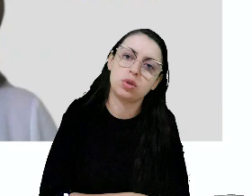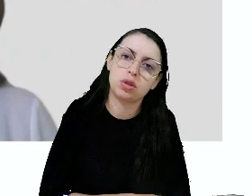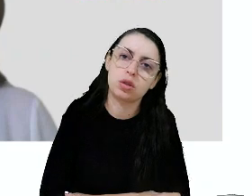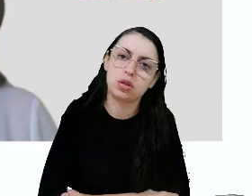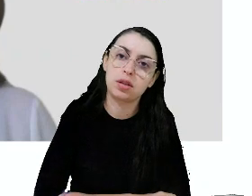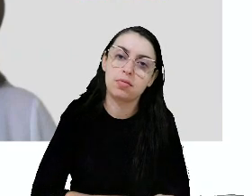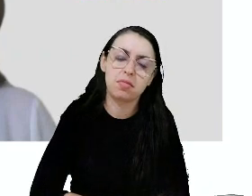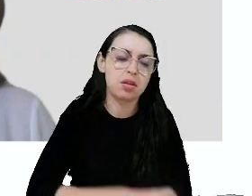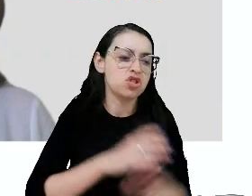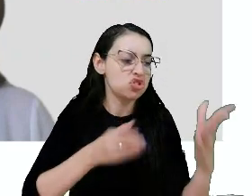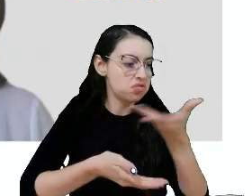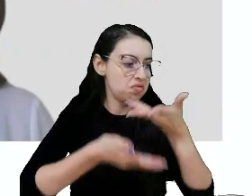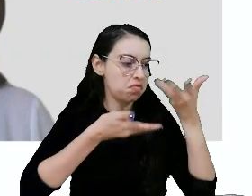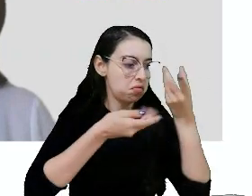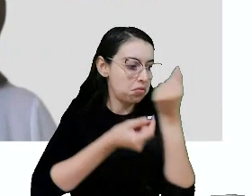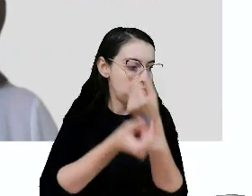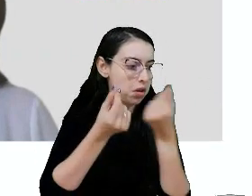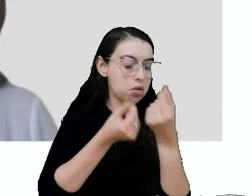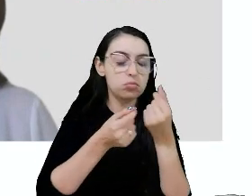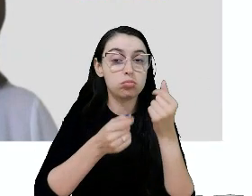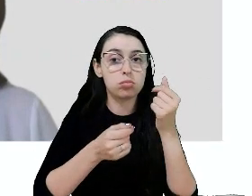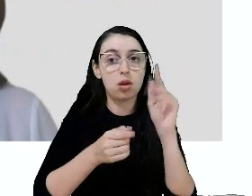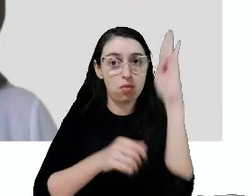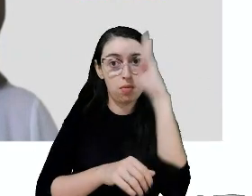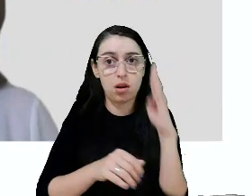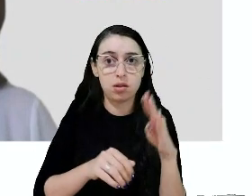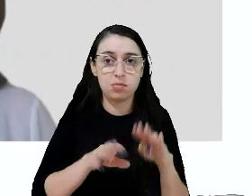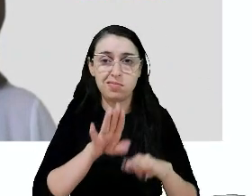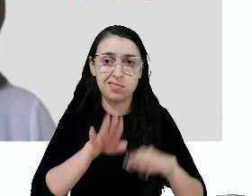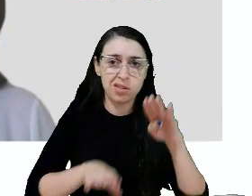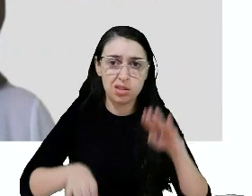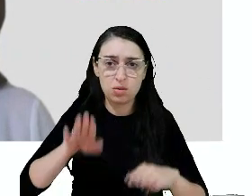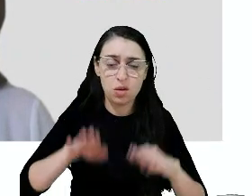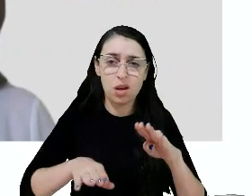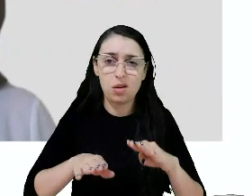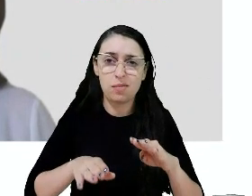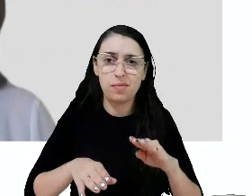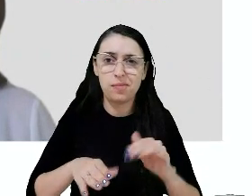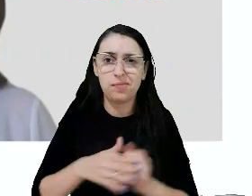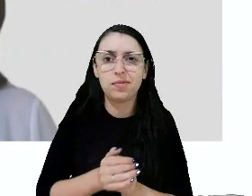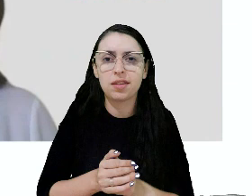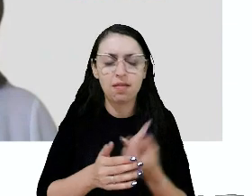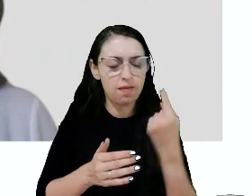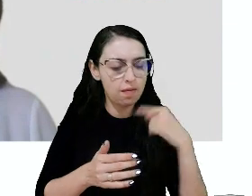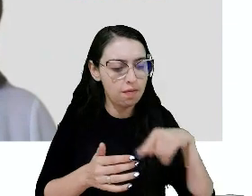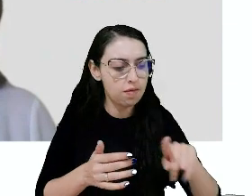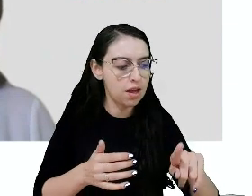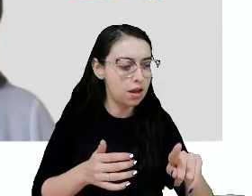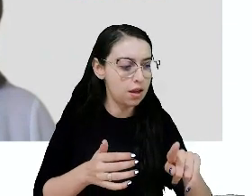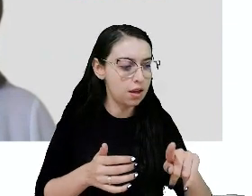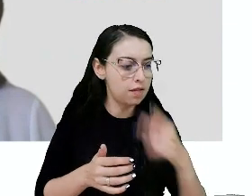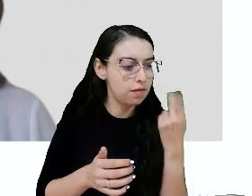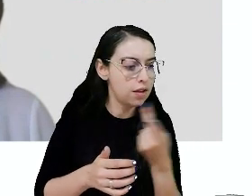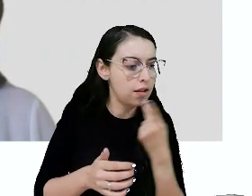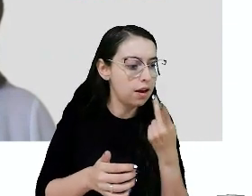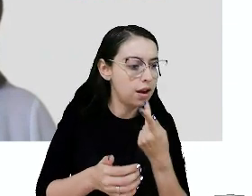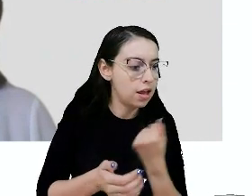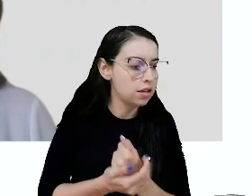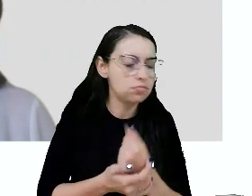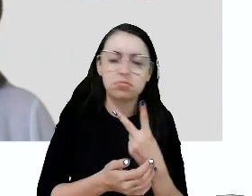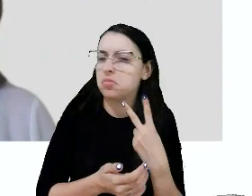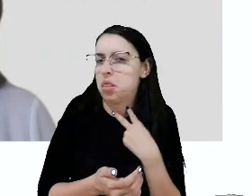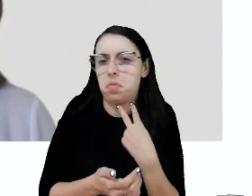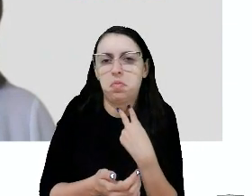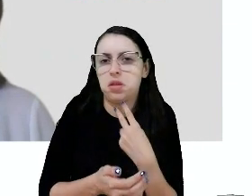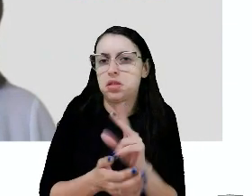nas camadas da elite desse Brasil tão desigual, que não seja isso que nos vá dizer,